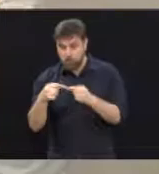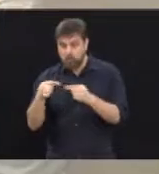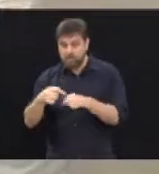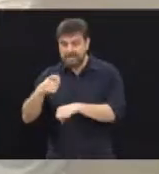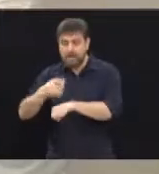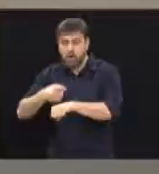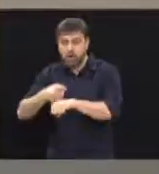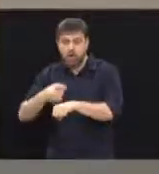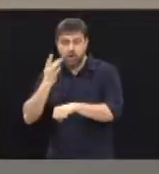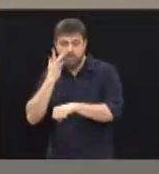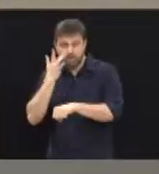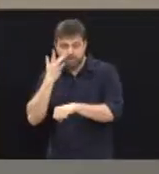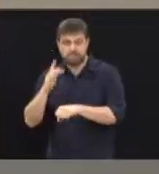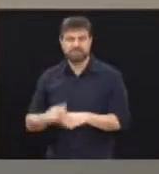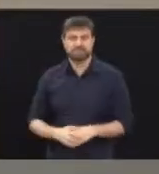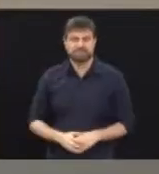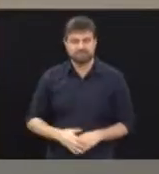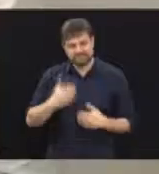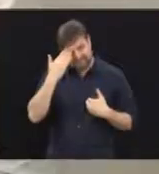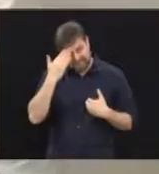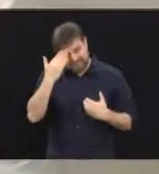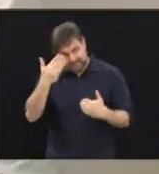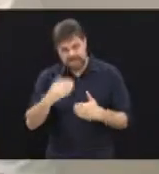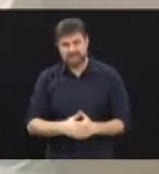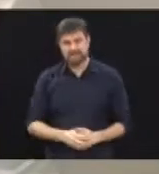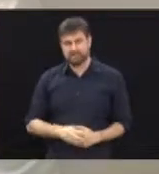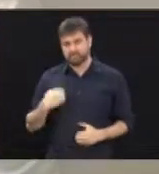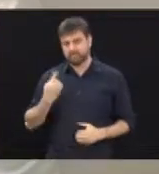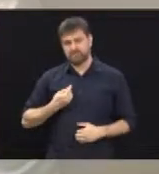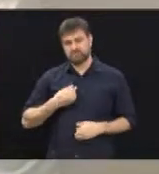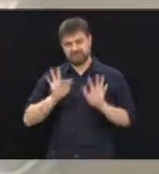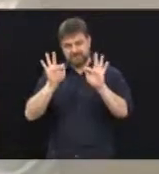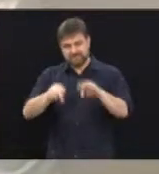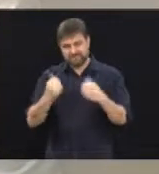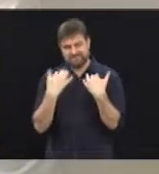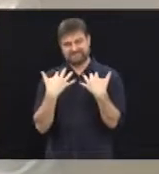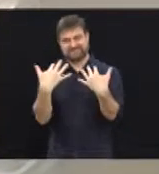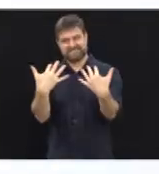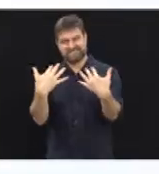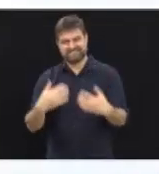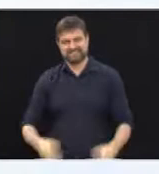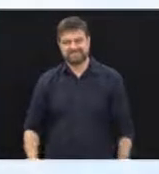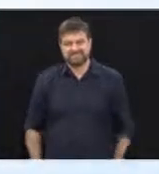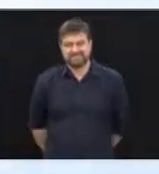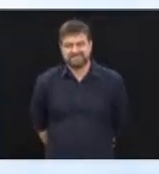certo. Obrigada, doutora. Imagina, obrigada a vocês. Mesmo. A gente fica por aqui. Até o próximo.